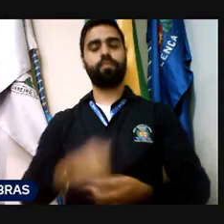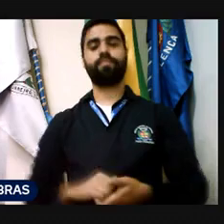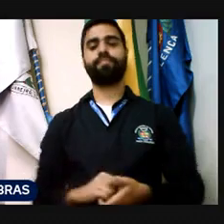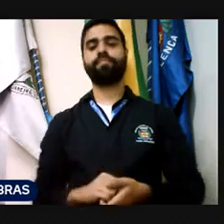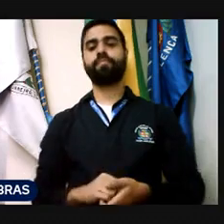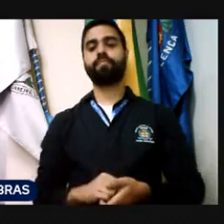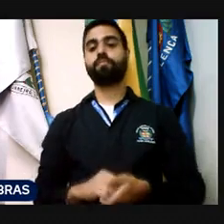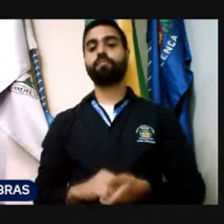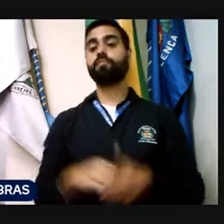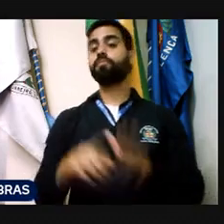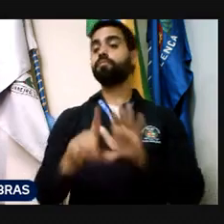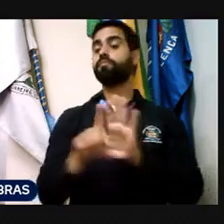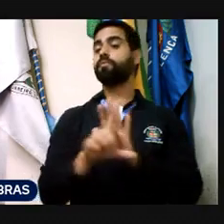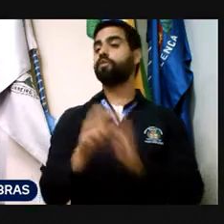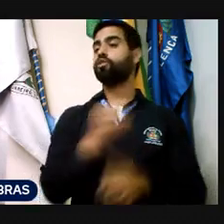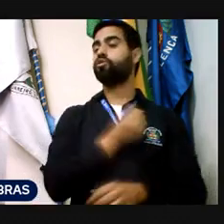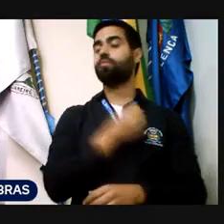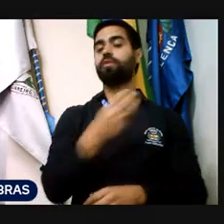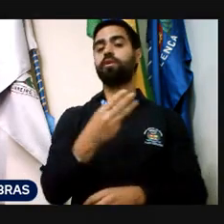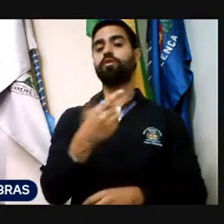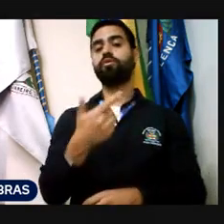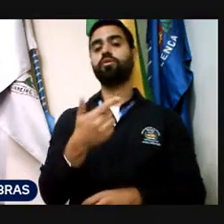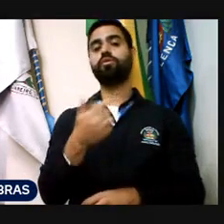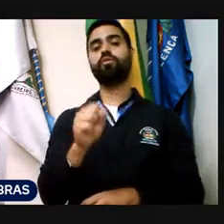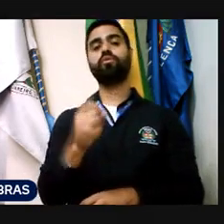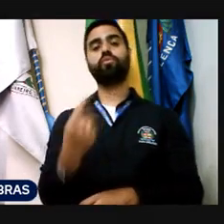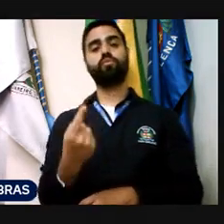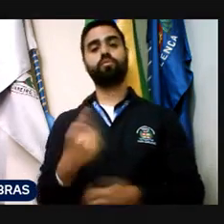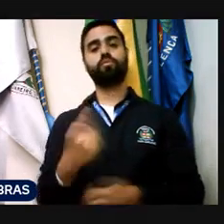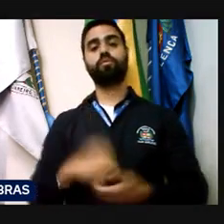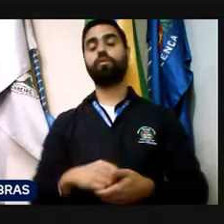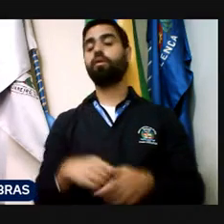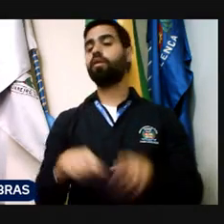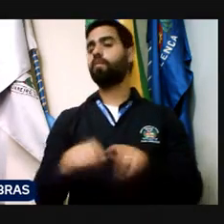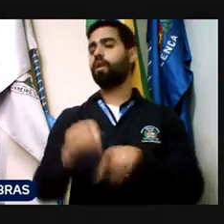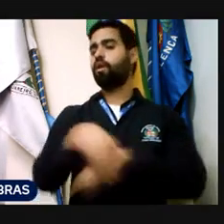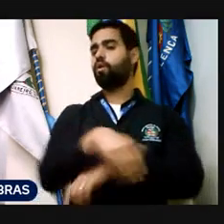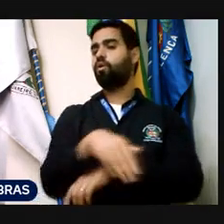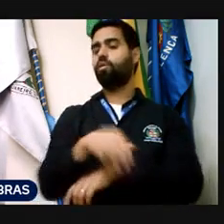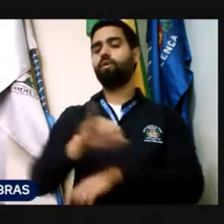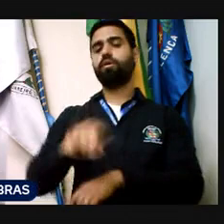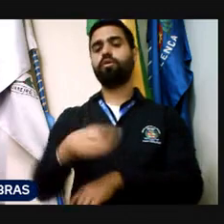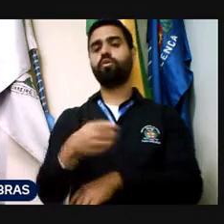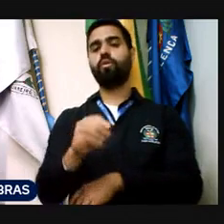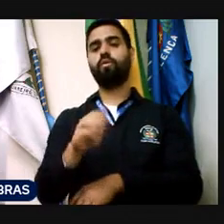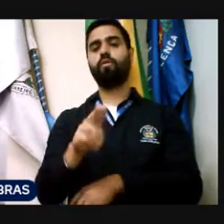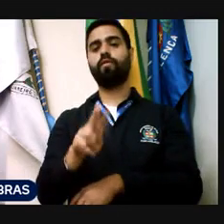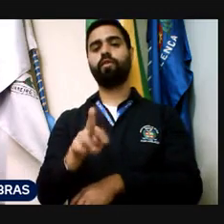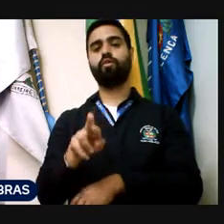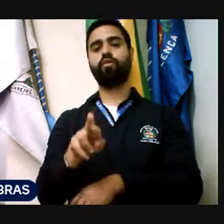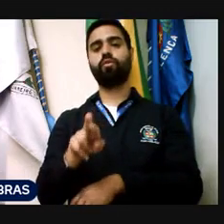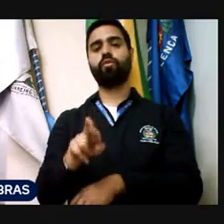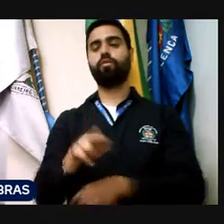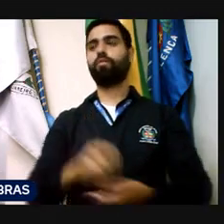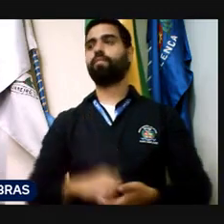Machado, Lei Ordinária 3281 de 2021, Rua Arquiteto João Vitor Nogueira, vereador David